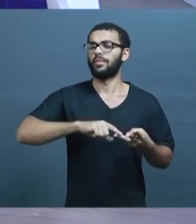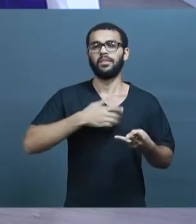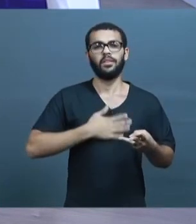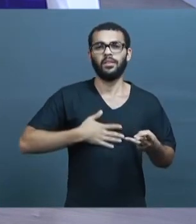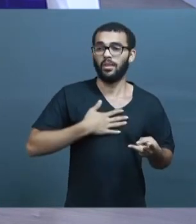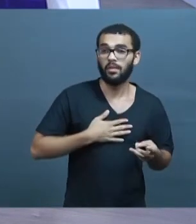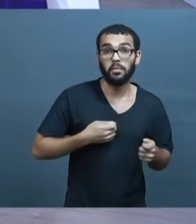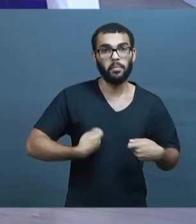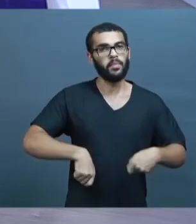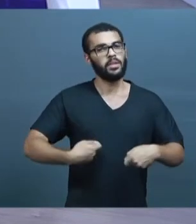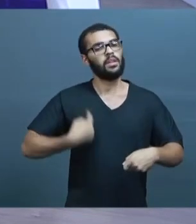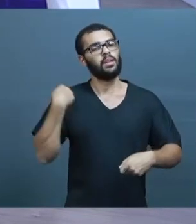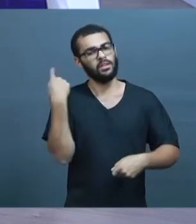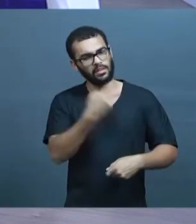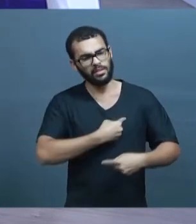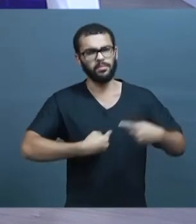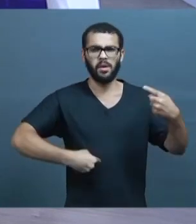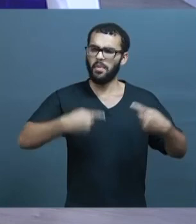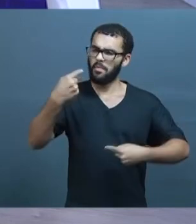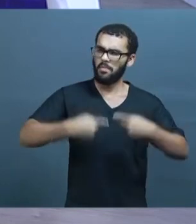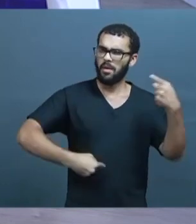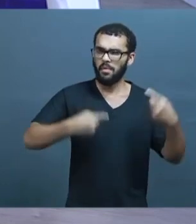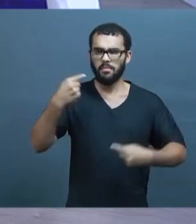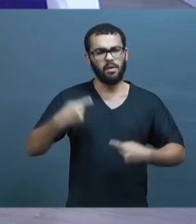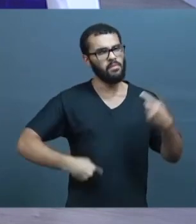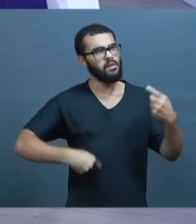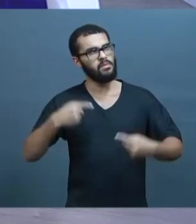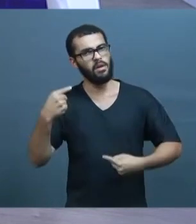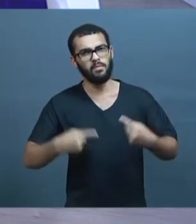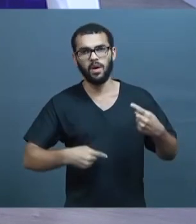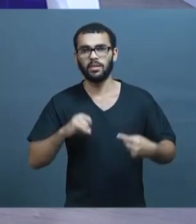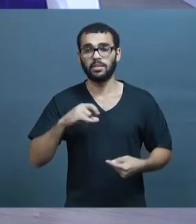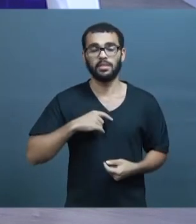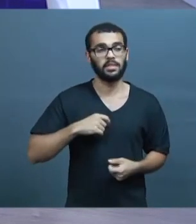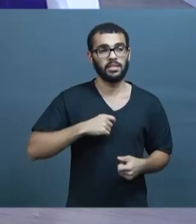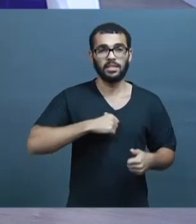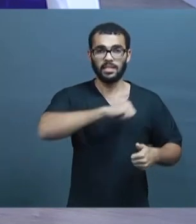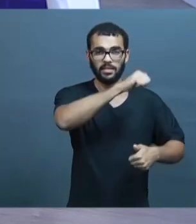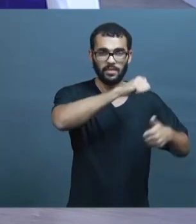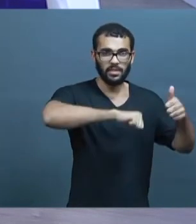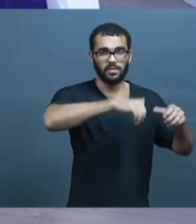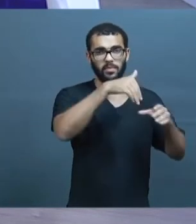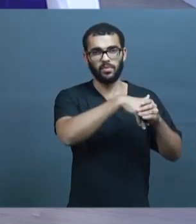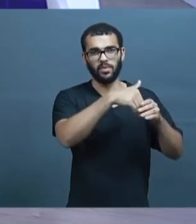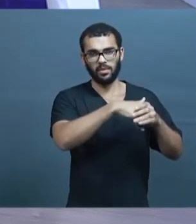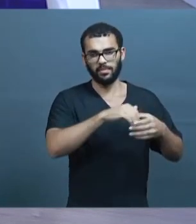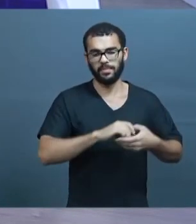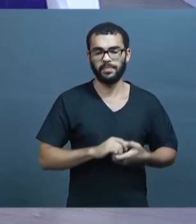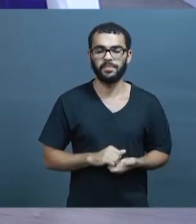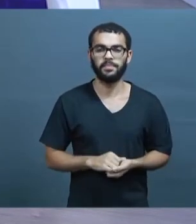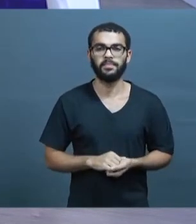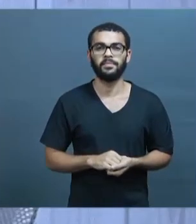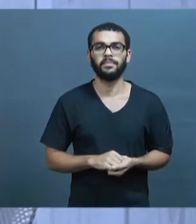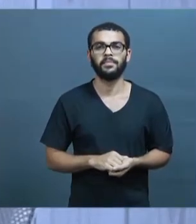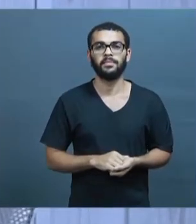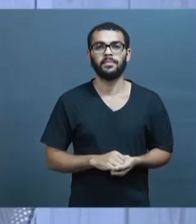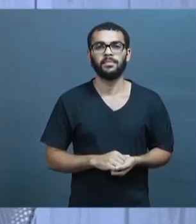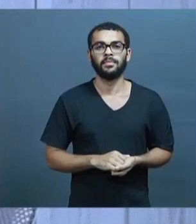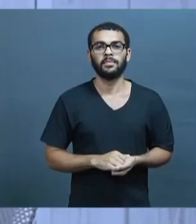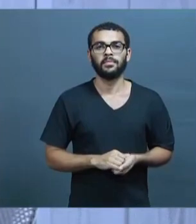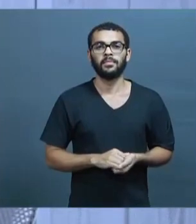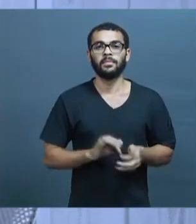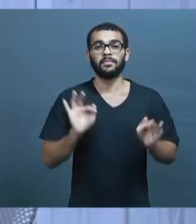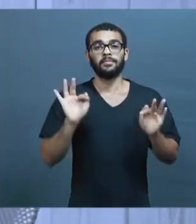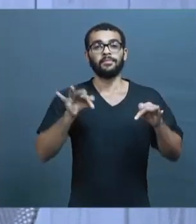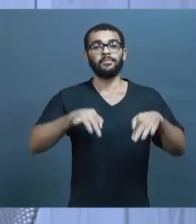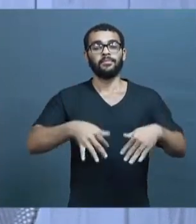for de interesse da população, enquanto ele estiver em análise e votação no Congresso. Bom, finalizamos